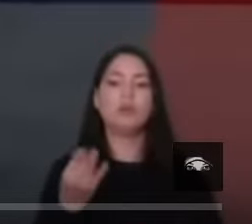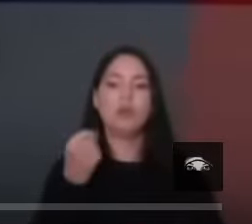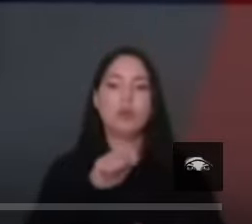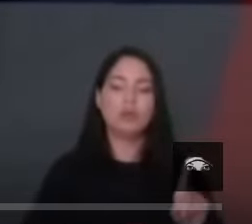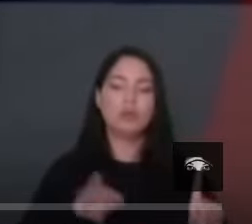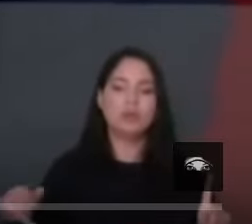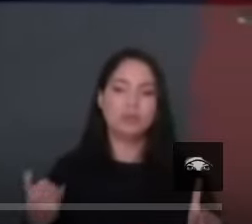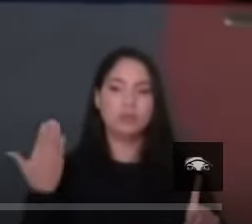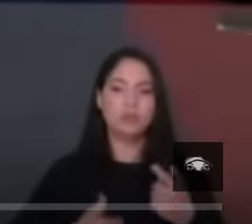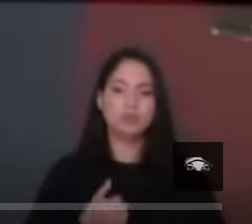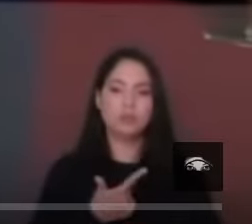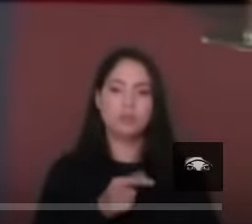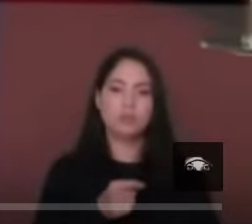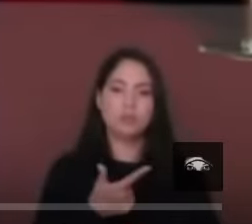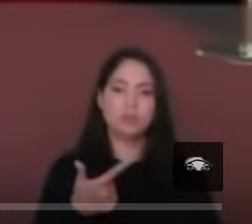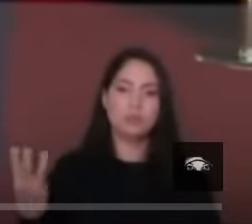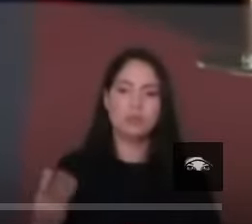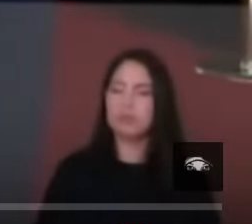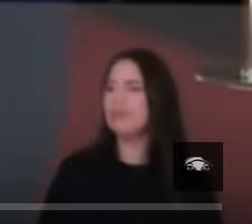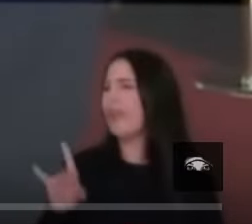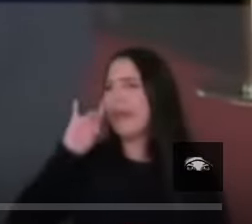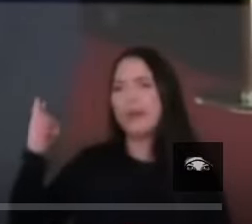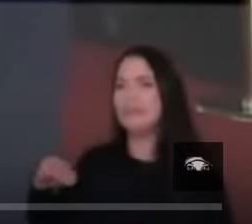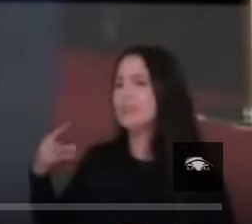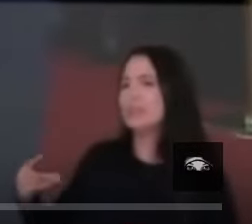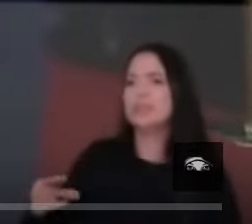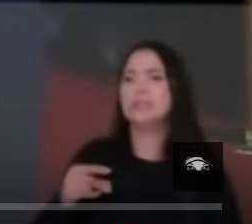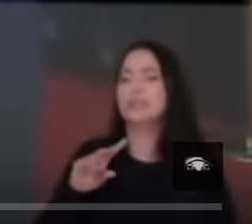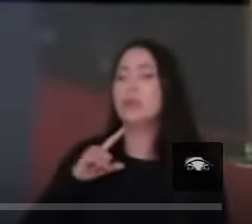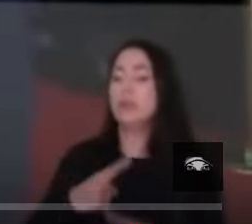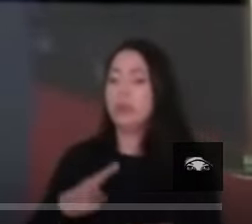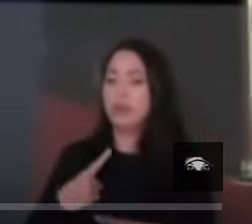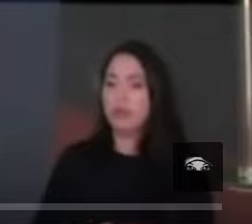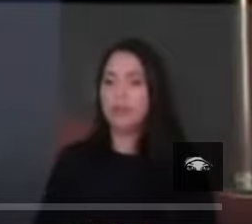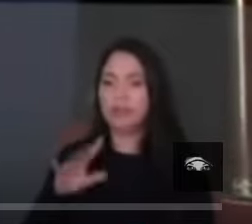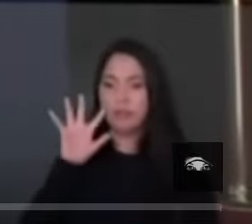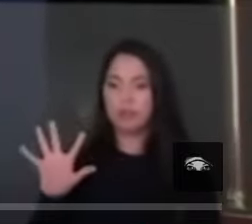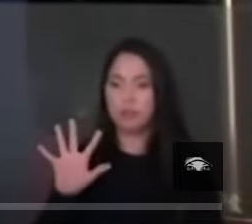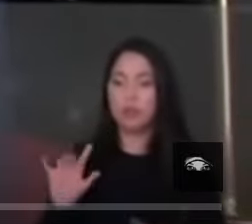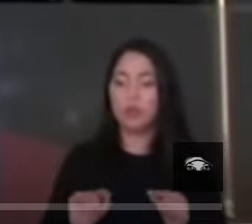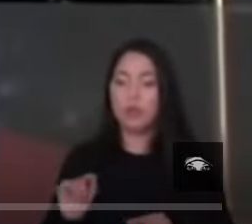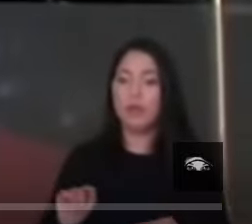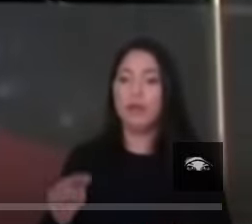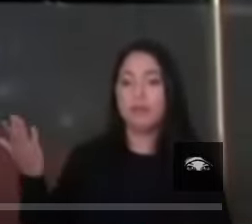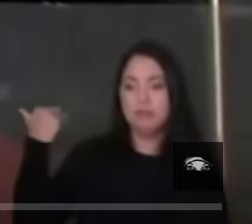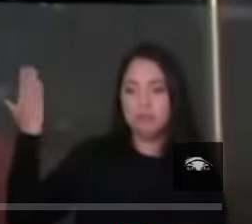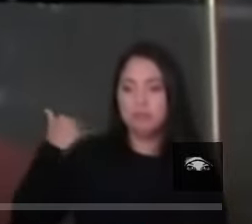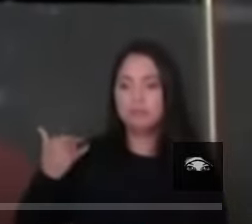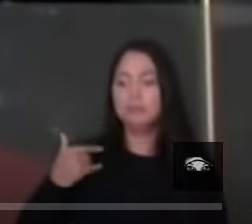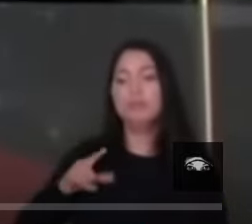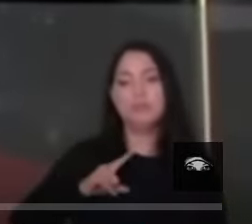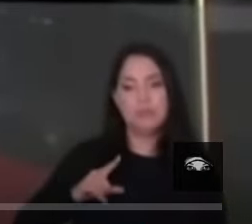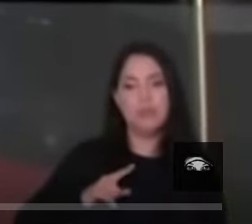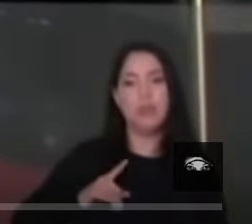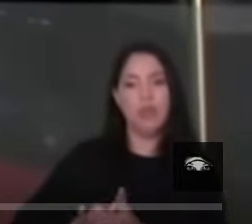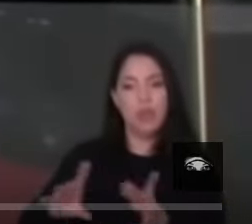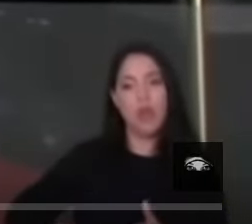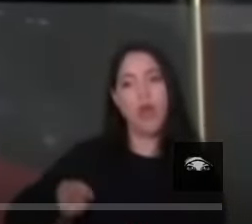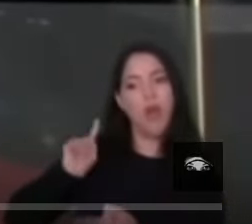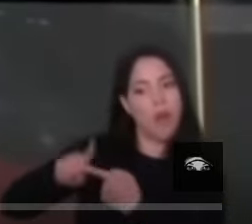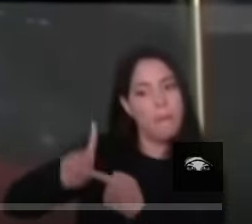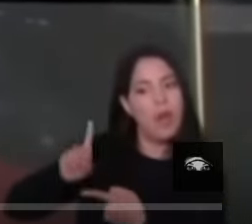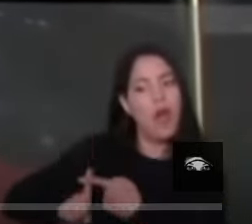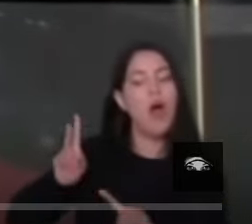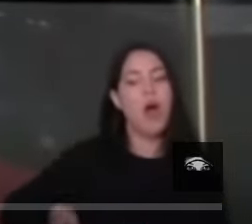2023? Vai ser um dia para sempre. Porque mostrou, por um lado, as ameaças que a democracia sempre sofre, mas, por outro lado, mostrou